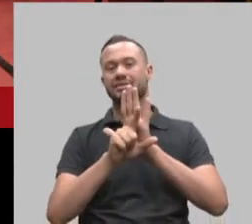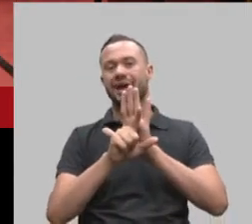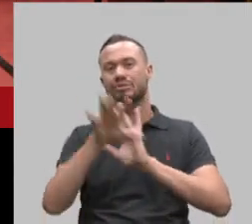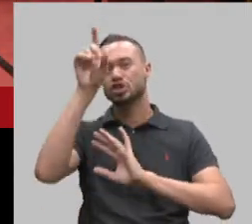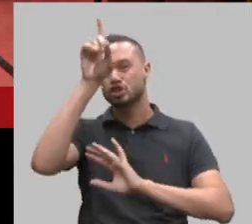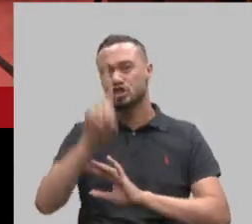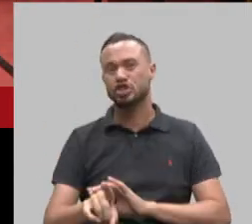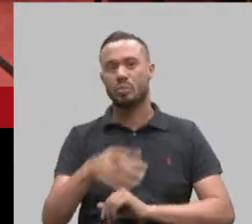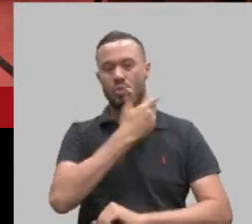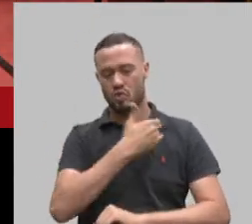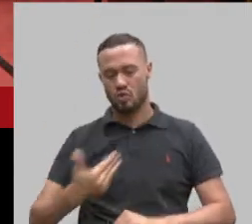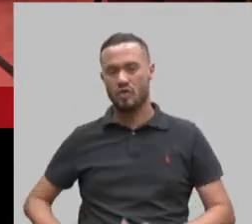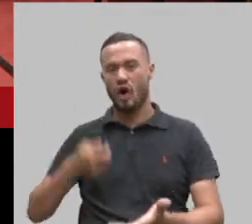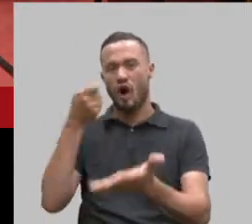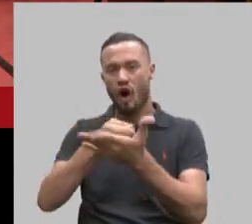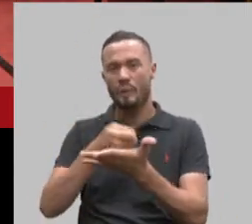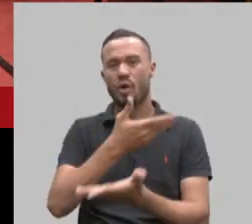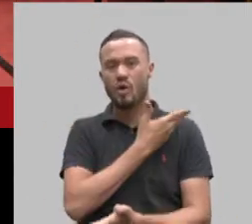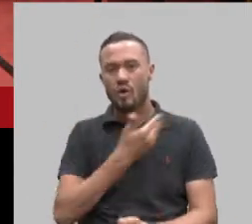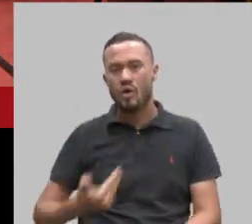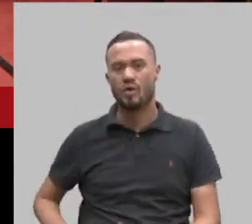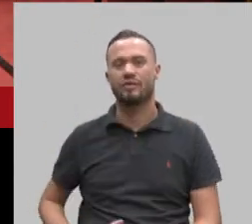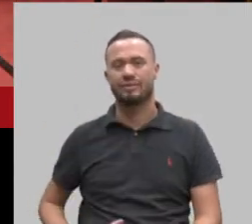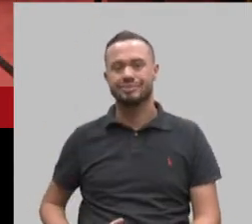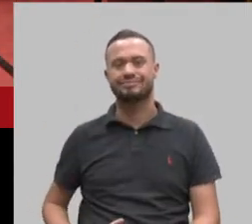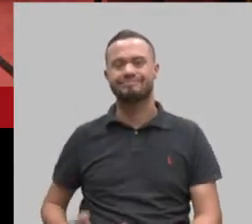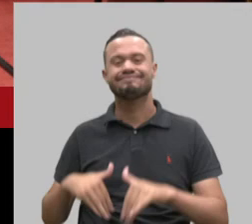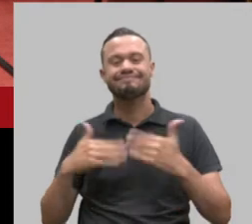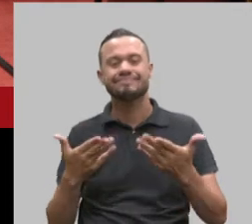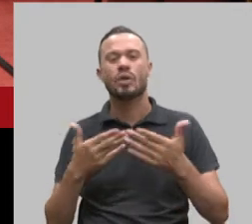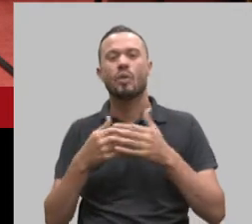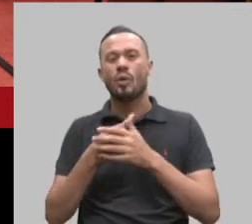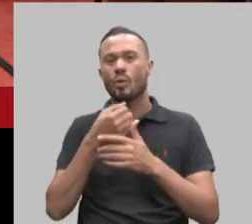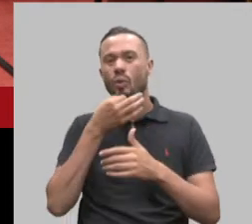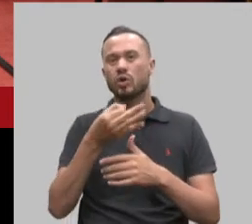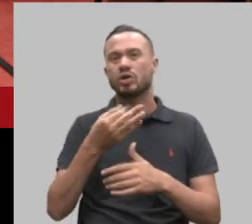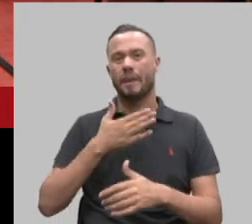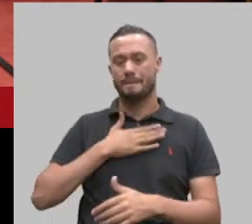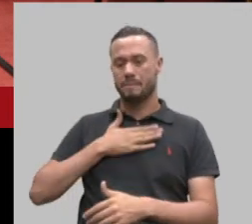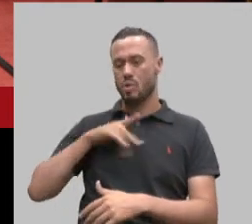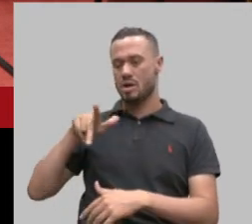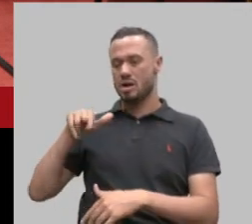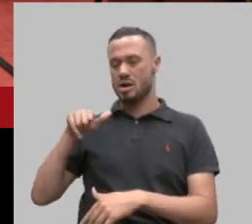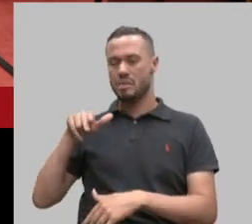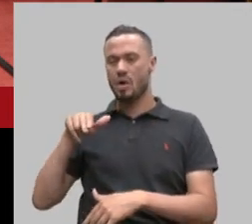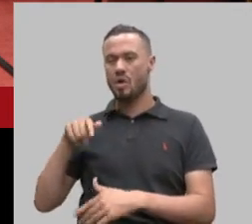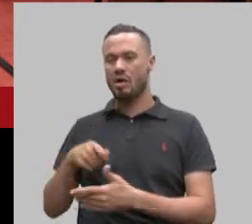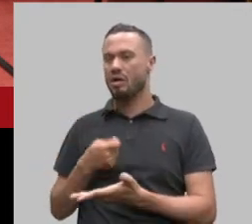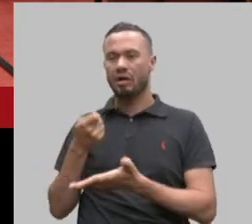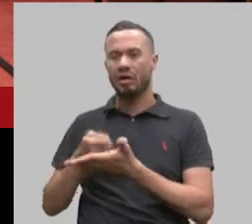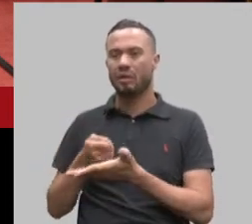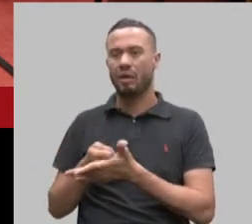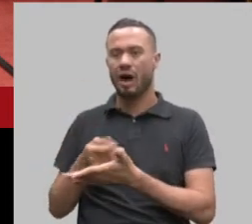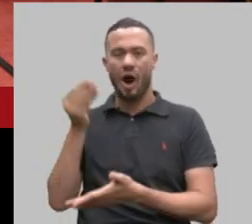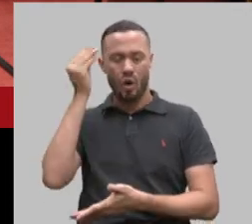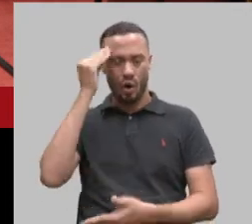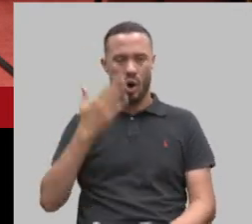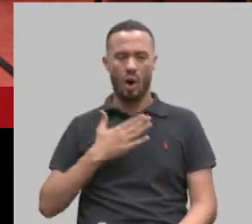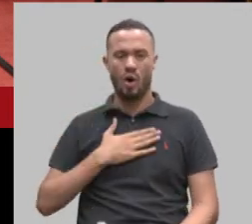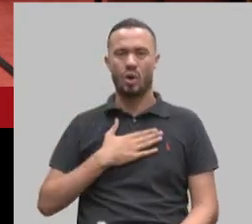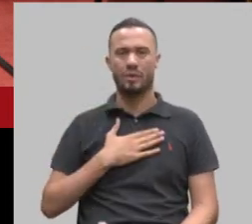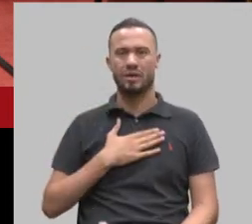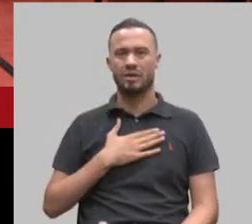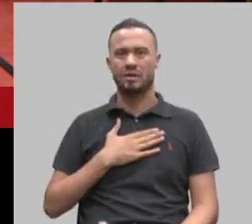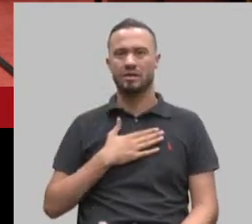governo é obrigação do governo Então se o o governo não tá cumprindo A culpa não é Nossa tipo Vamos